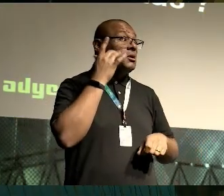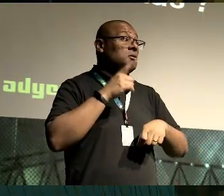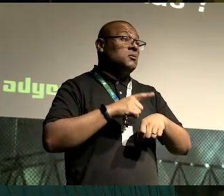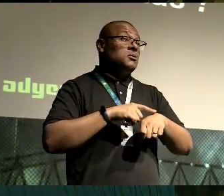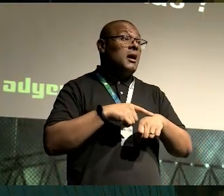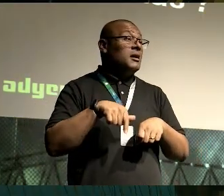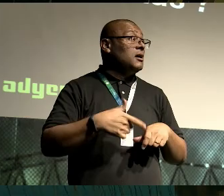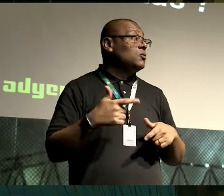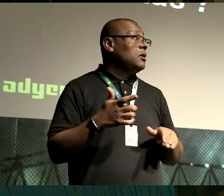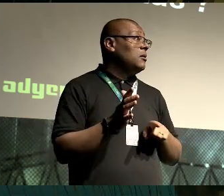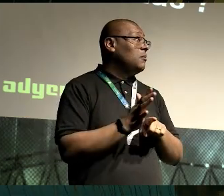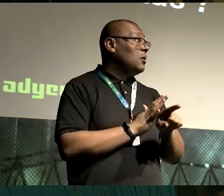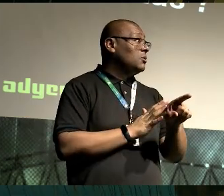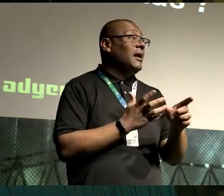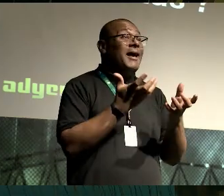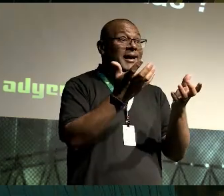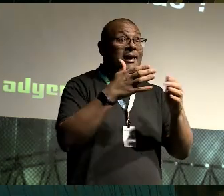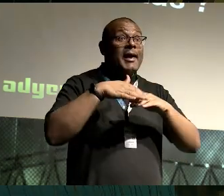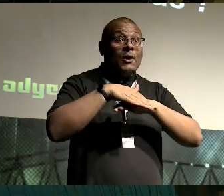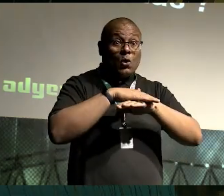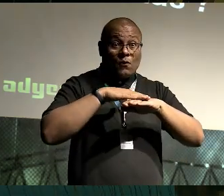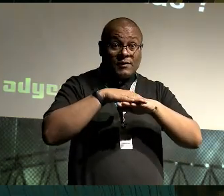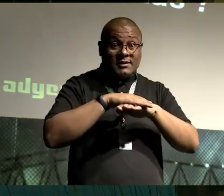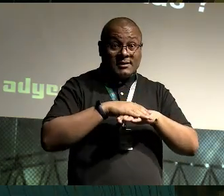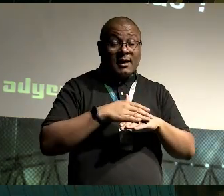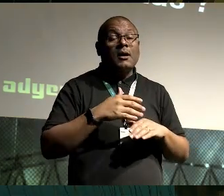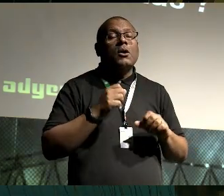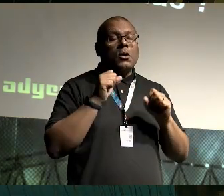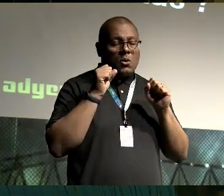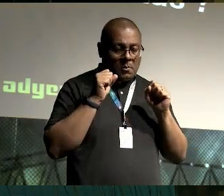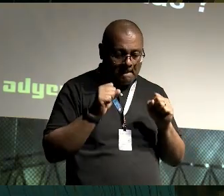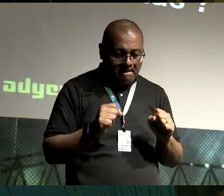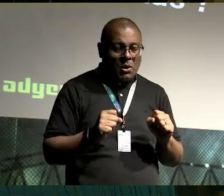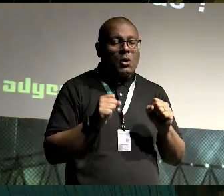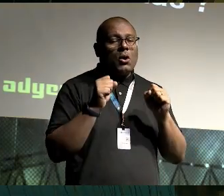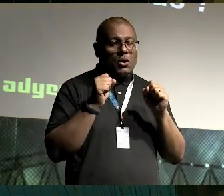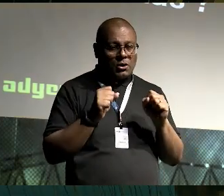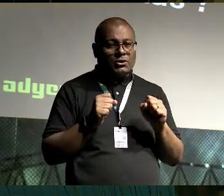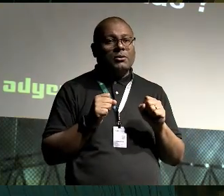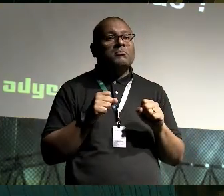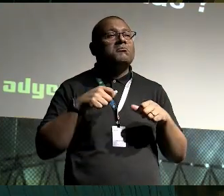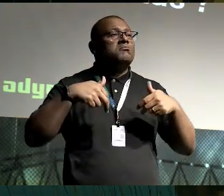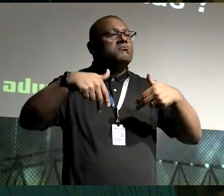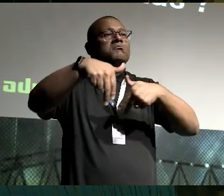Stadium não tem perguntas, né? Então, se alguém quiser conversar com a gente depois, a gente está por aí.